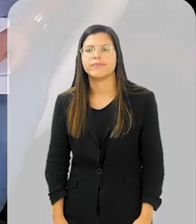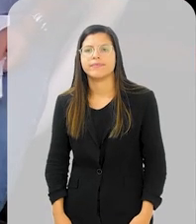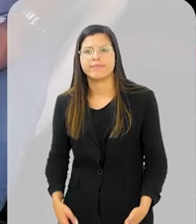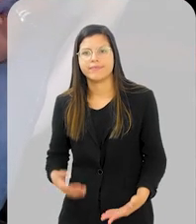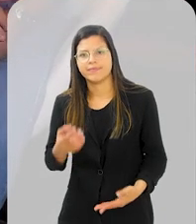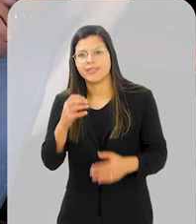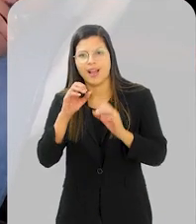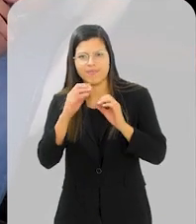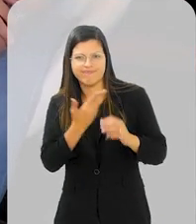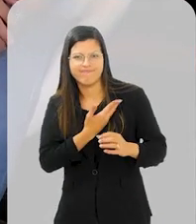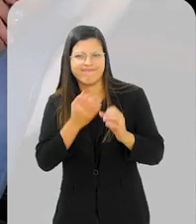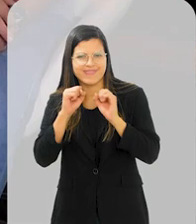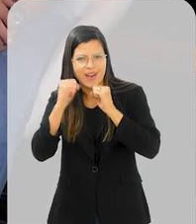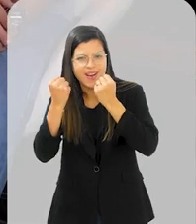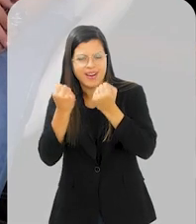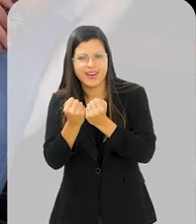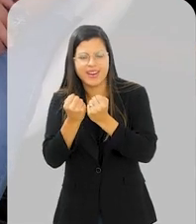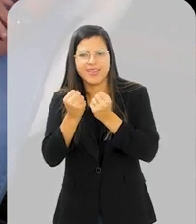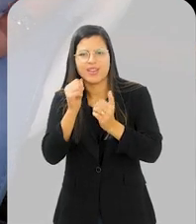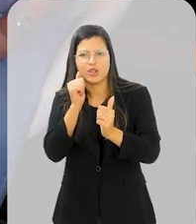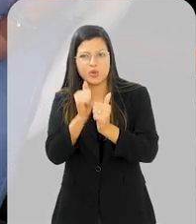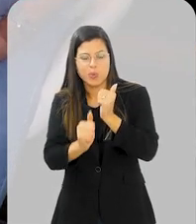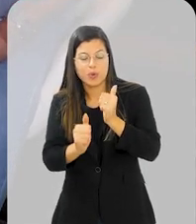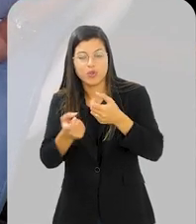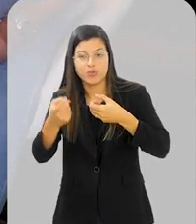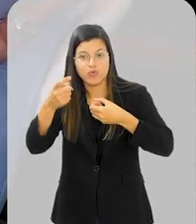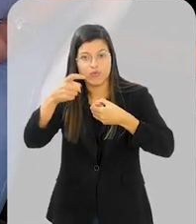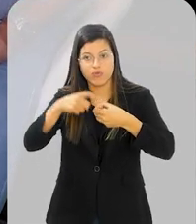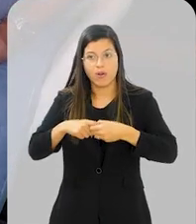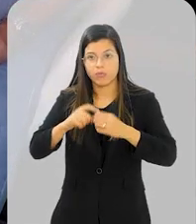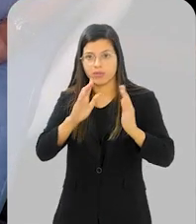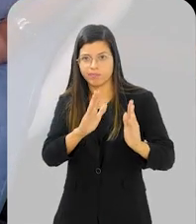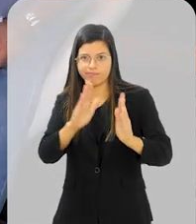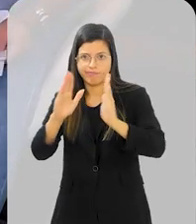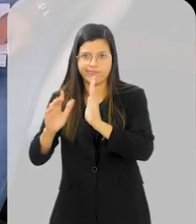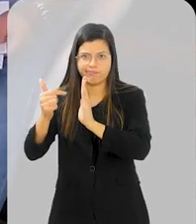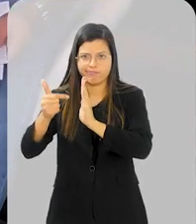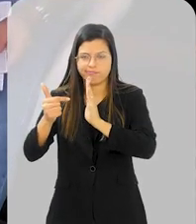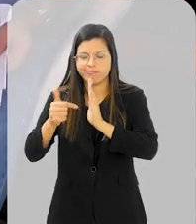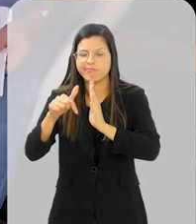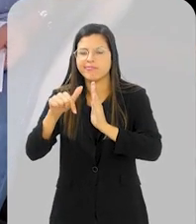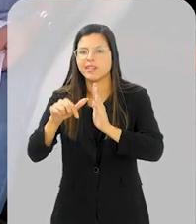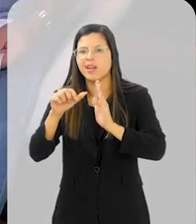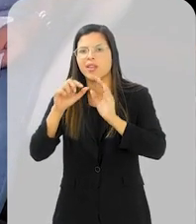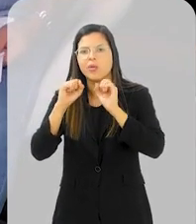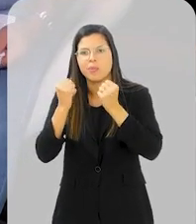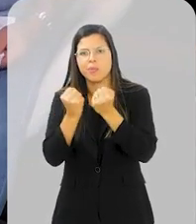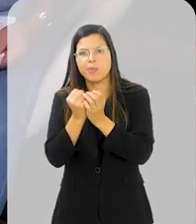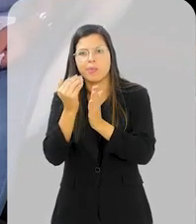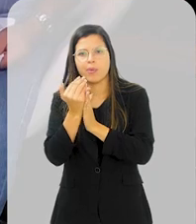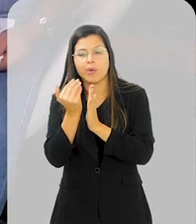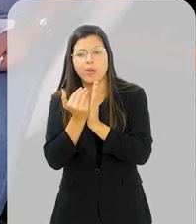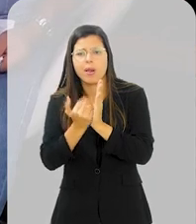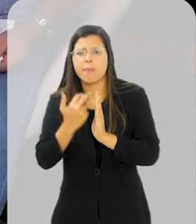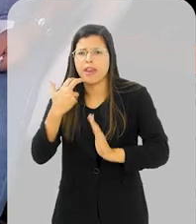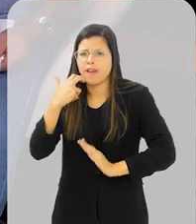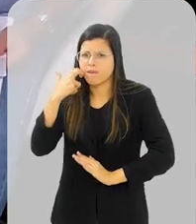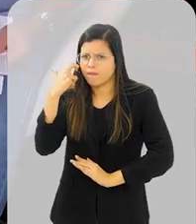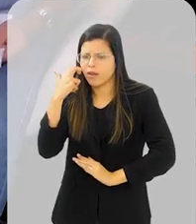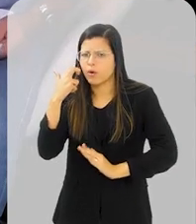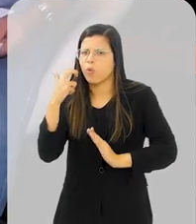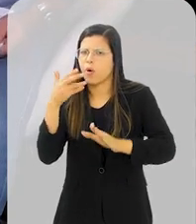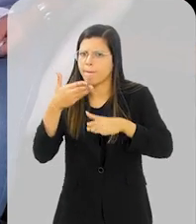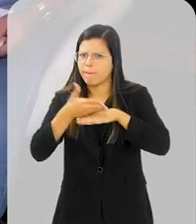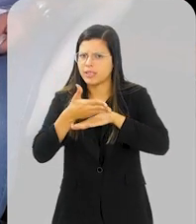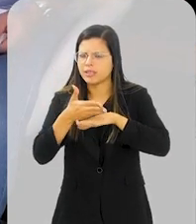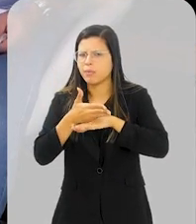Muito bem, meus amigos do Arena Esportiva, estamos de volta com a segunda parte do Arena Esportiva e a pífia